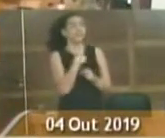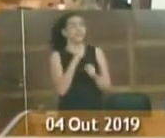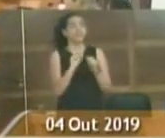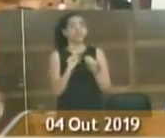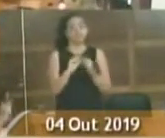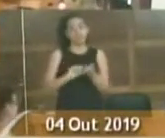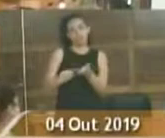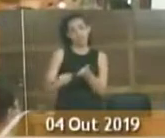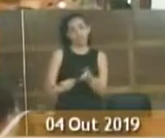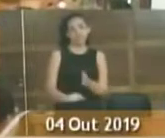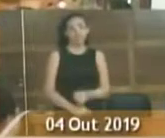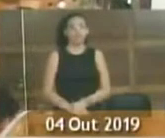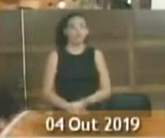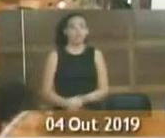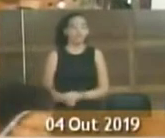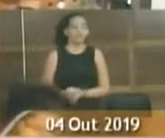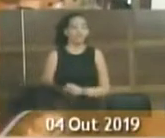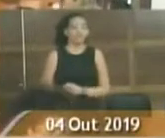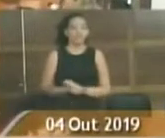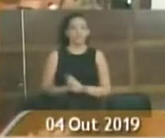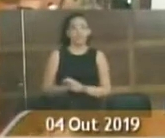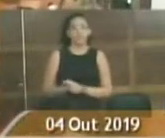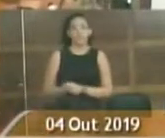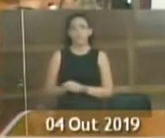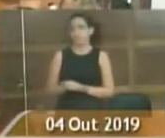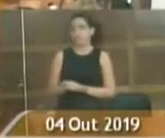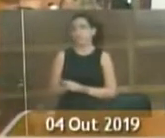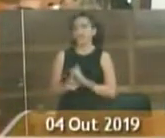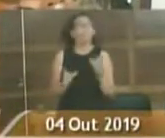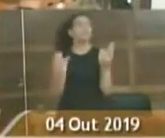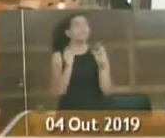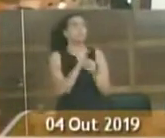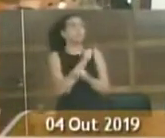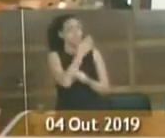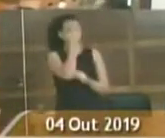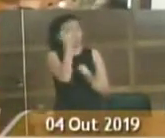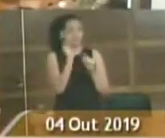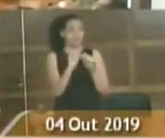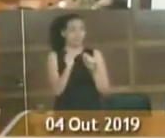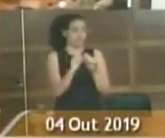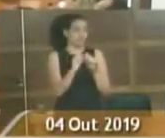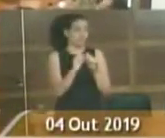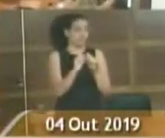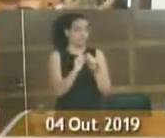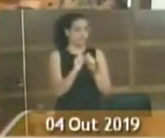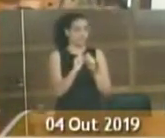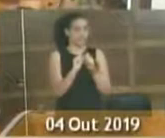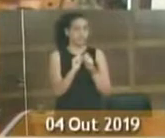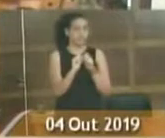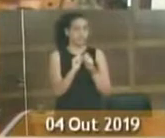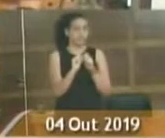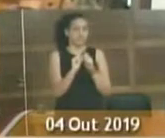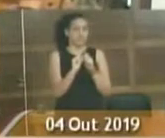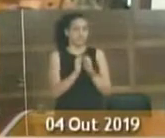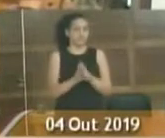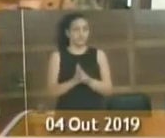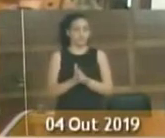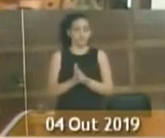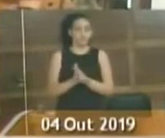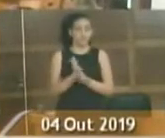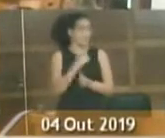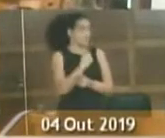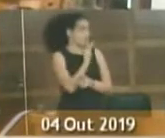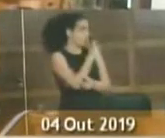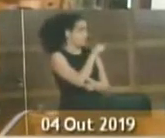faço, mas poucos fazem, né? São muito poucos. Tá, leva amanhã lá meio-dia. Que fazem. Marca na agenda. Que não, não estou falando você,